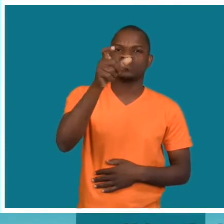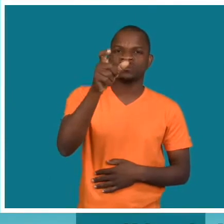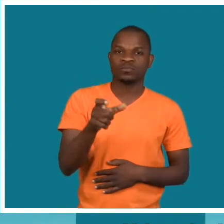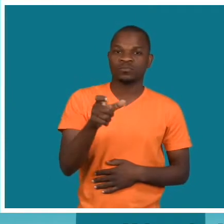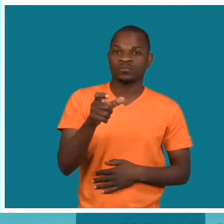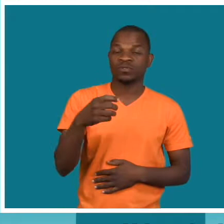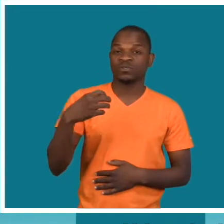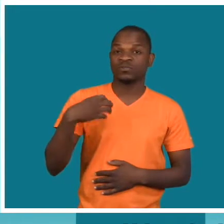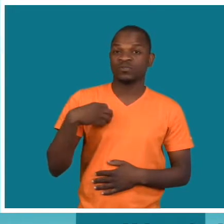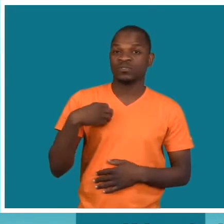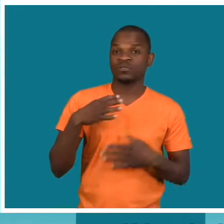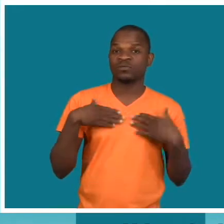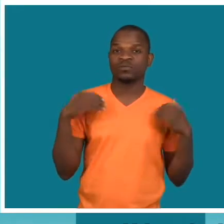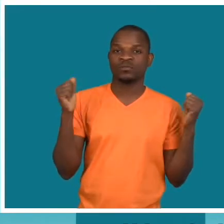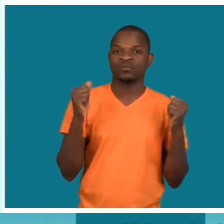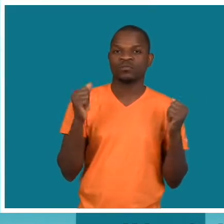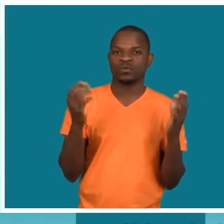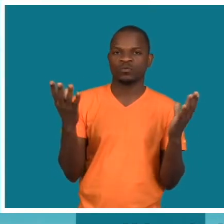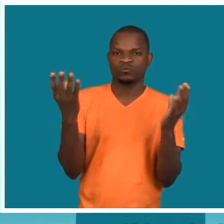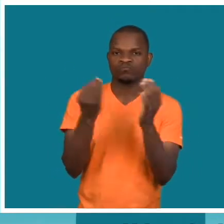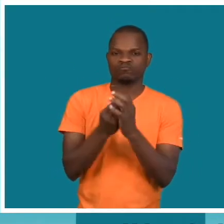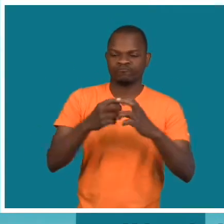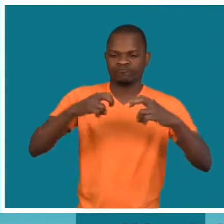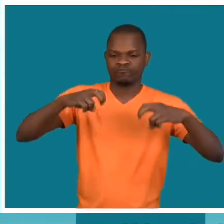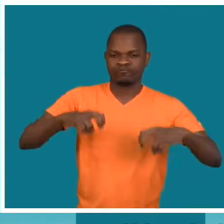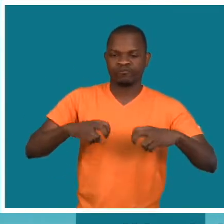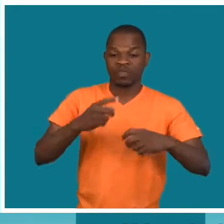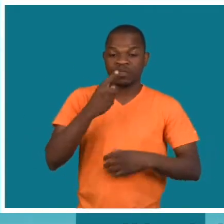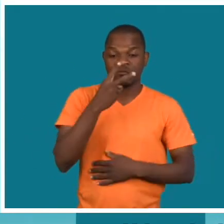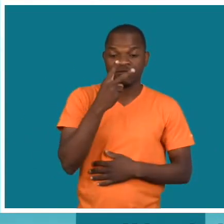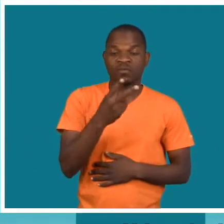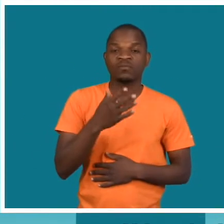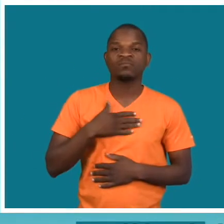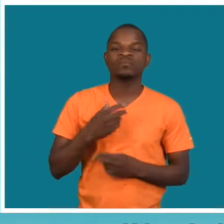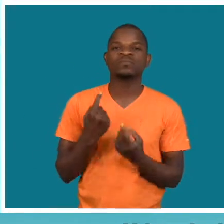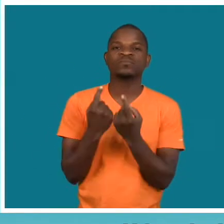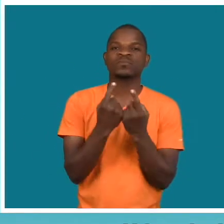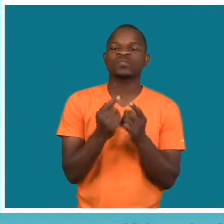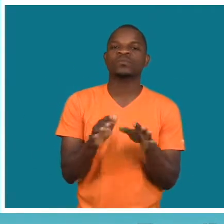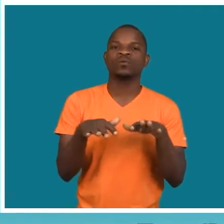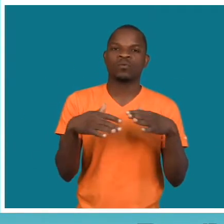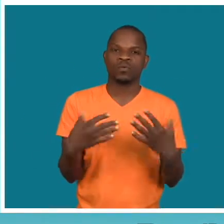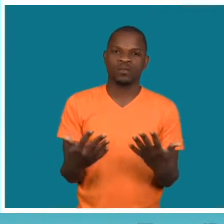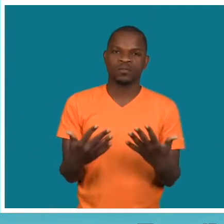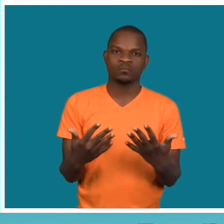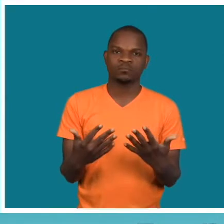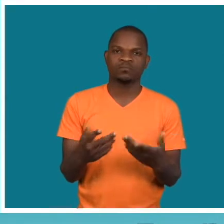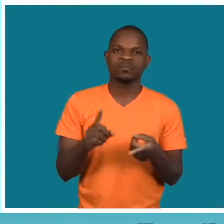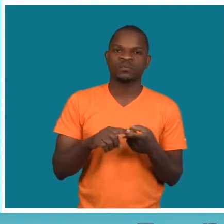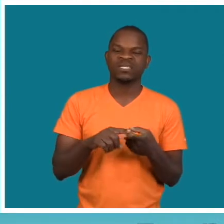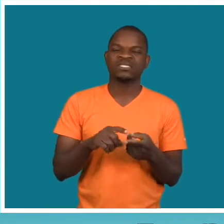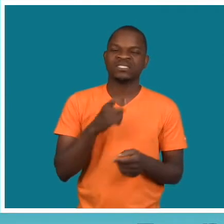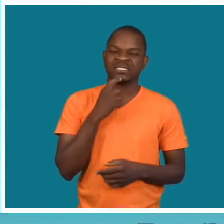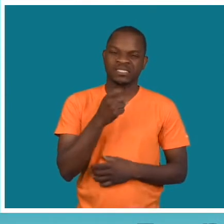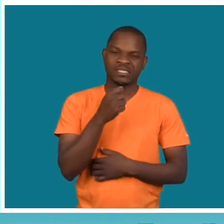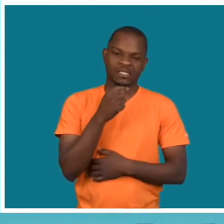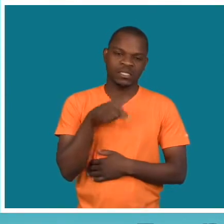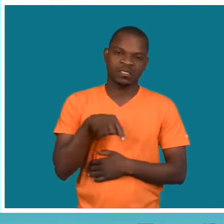do Ministério da Saúde, que era para juntar e ver a minha situação. Qual era a possibilidade. Eles verificaram e